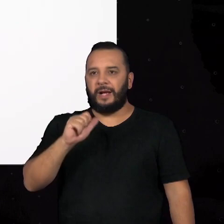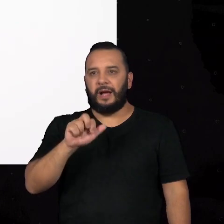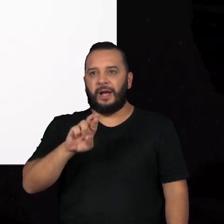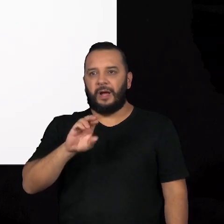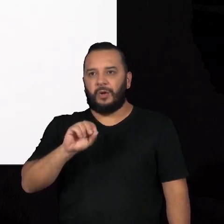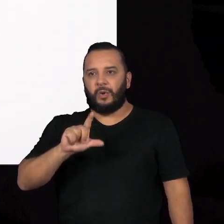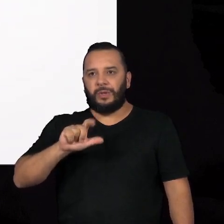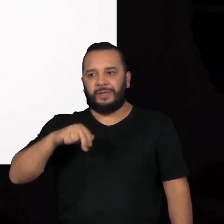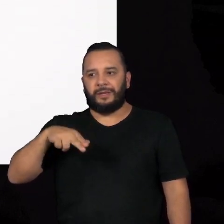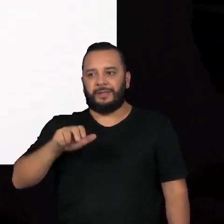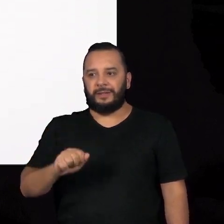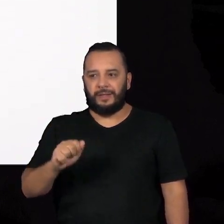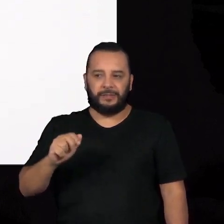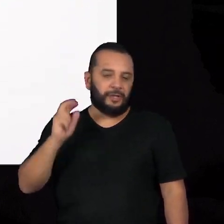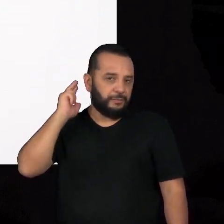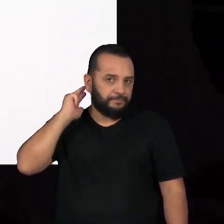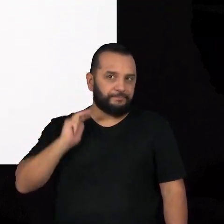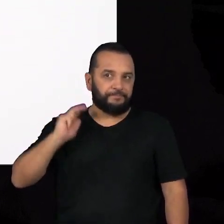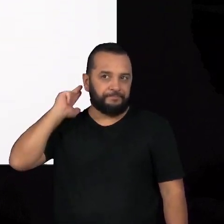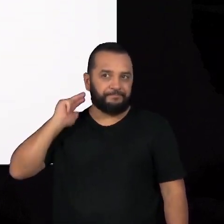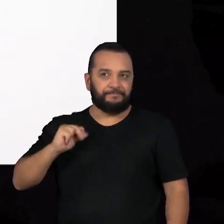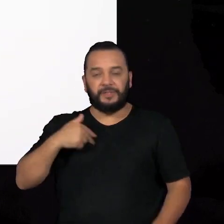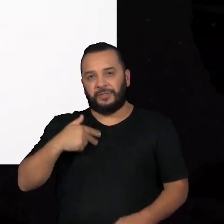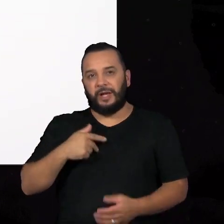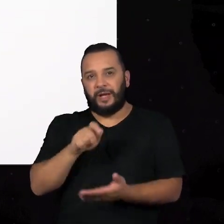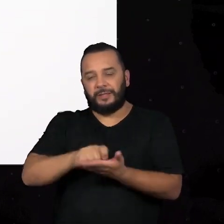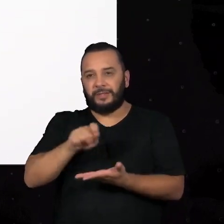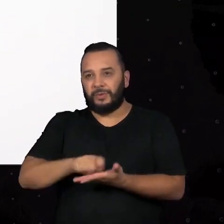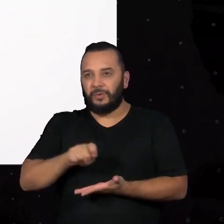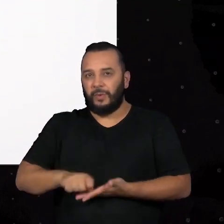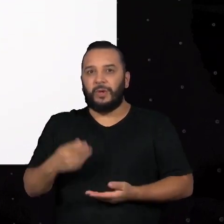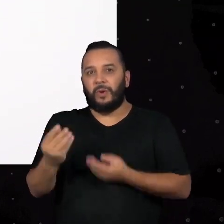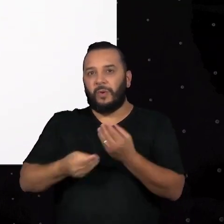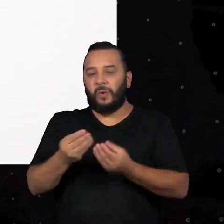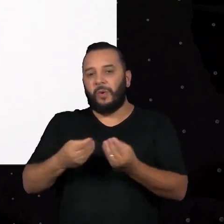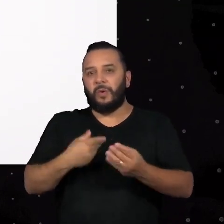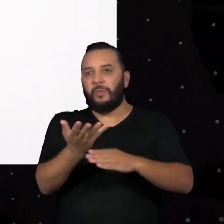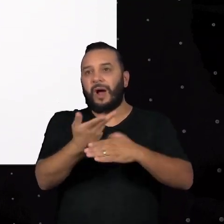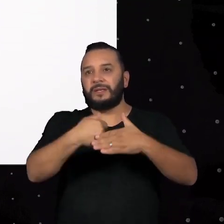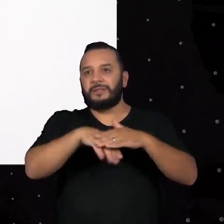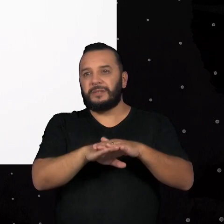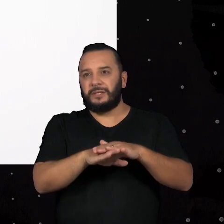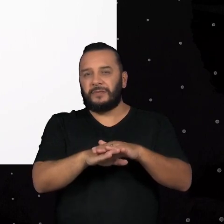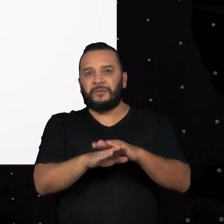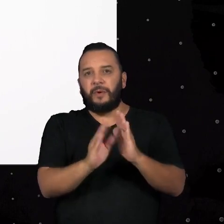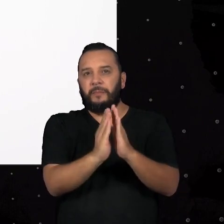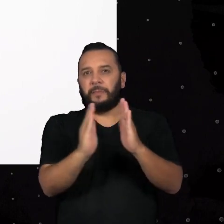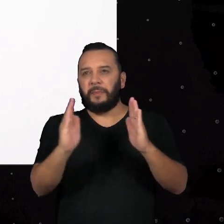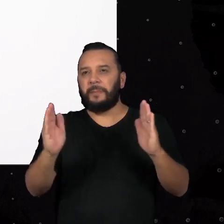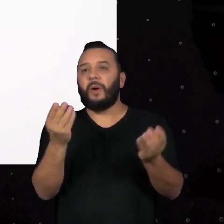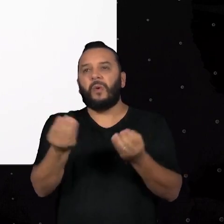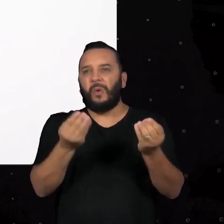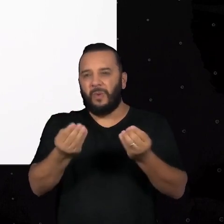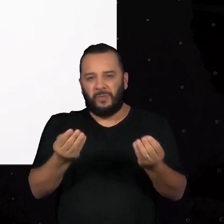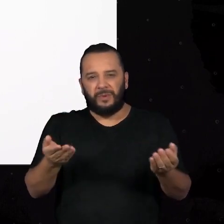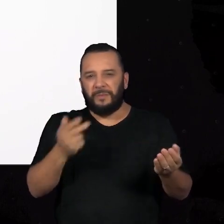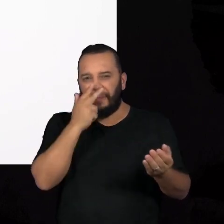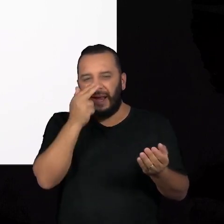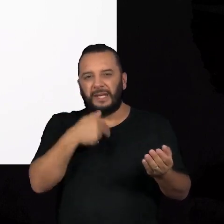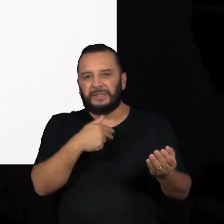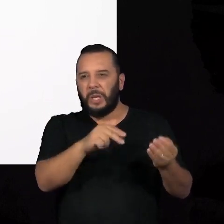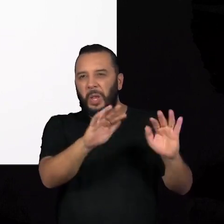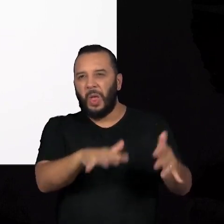a escritora. E a gente trouxe essa denúncia de como o acervo está colocado hoje, em uma